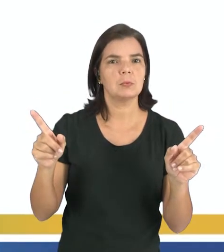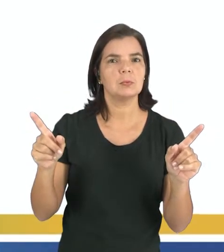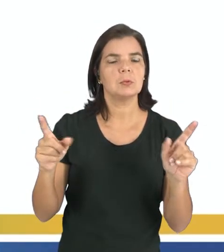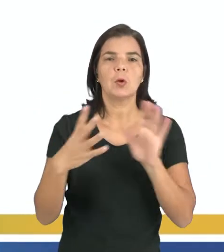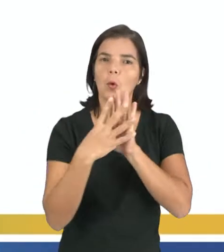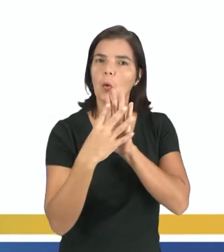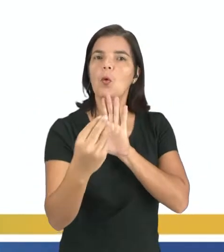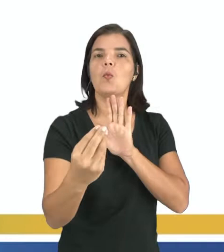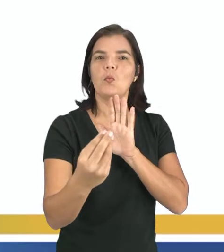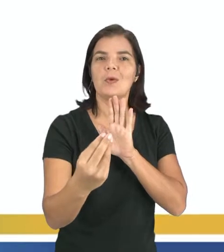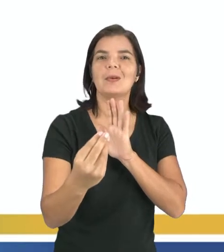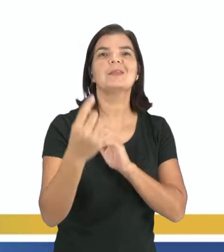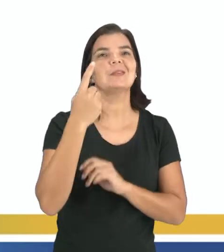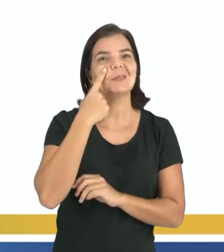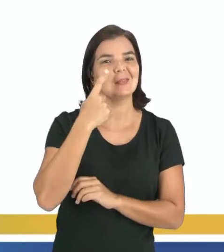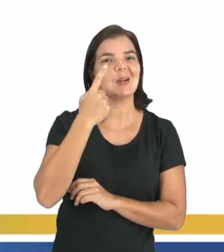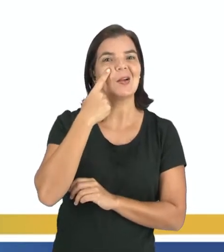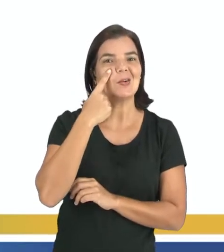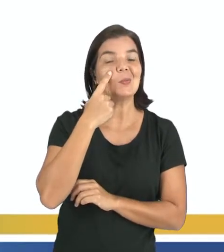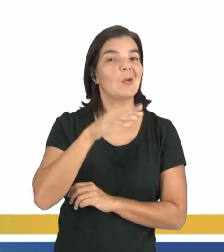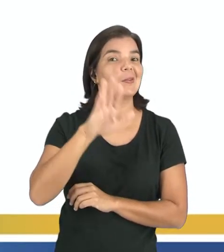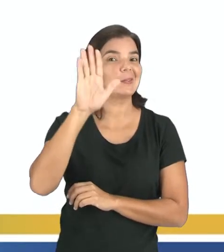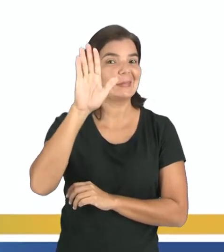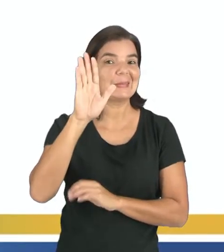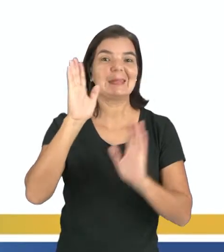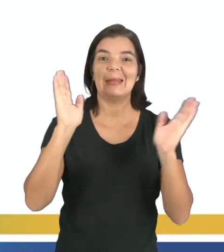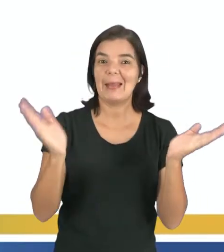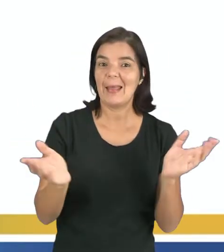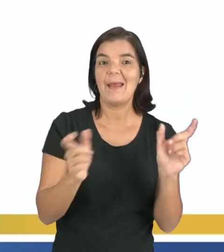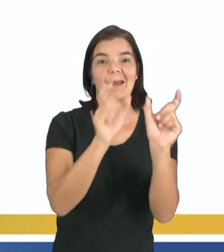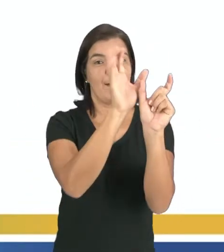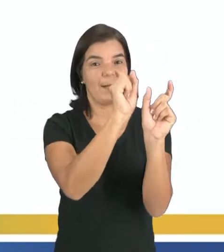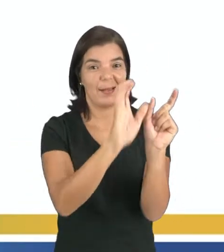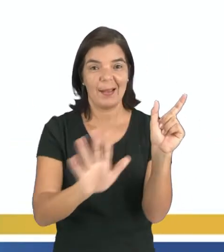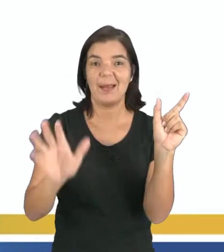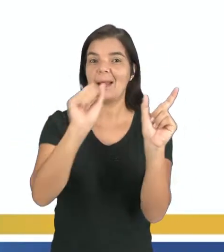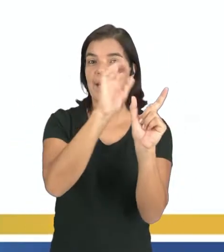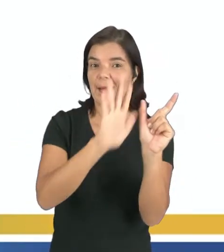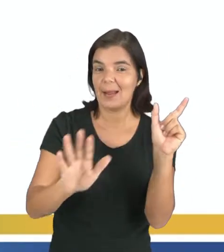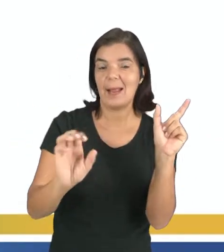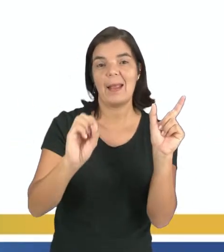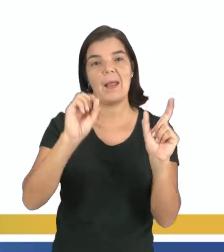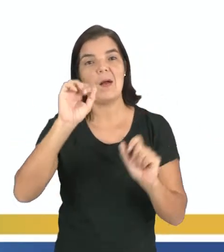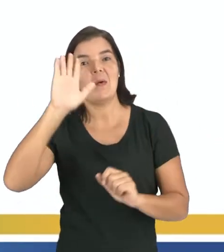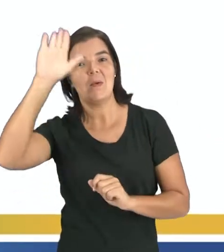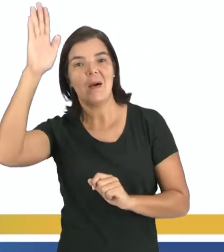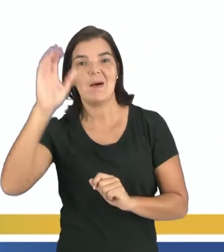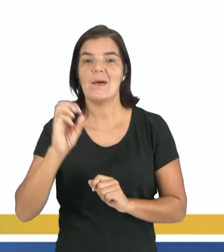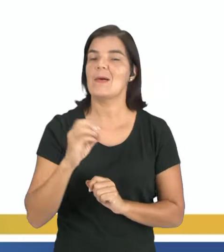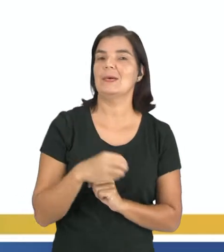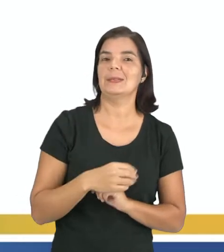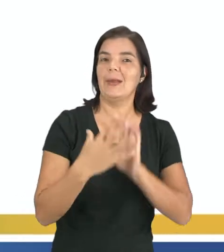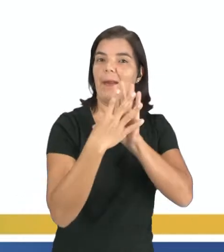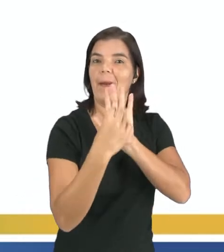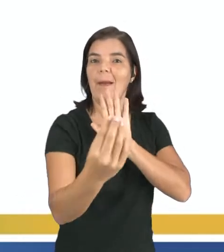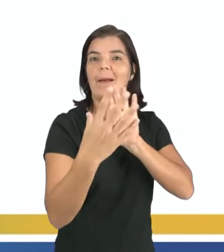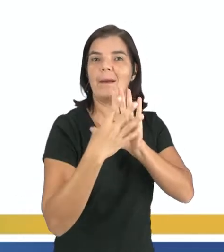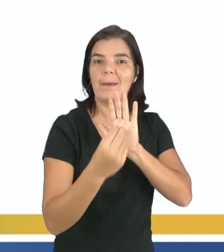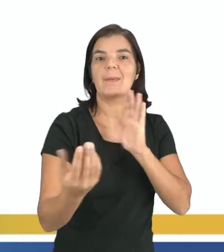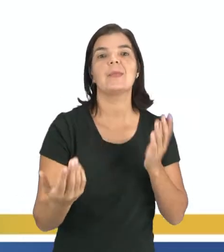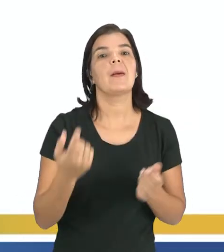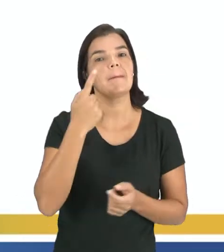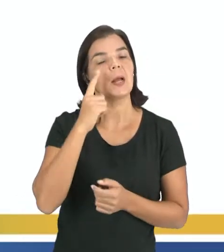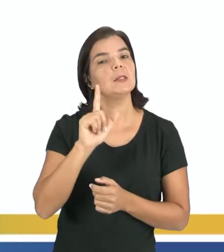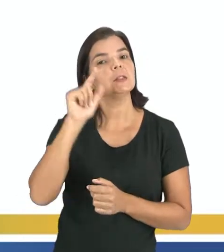Com certeza vocês já estão aí levantando as mãozinhas e dizendo é charge, é meme. Interessante. Agora, claro, antes